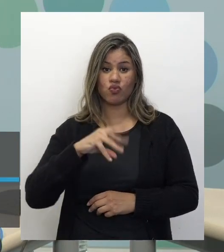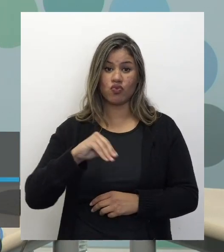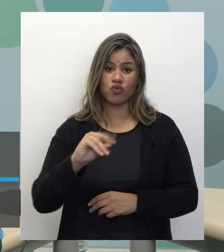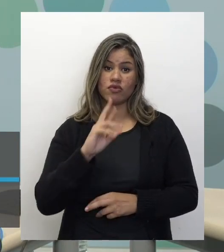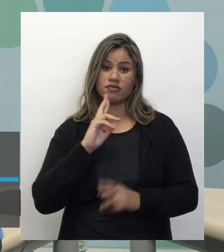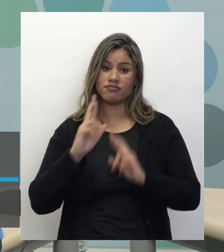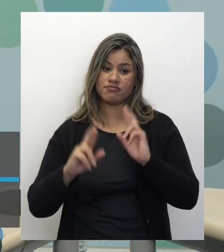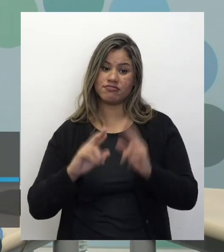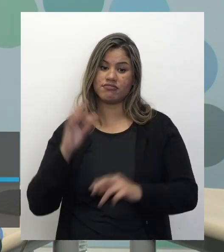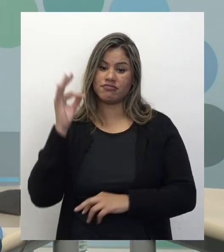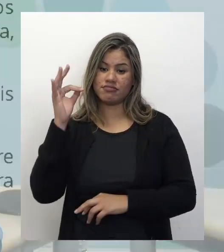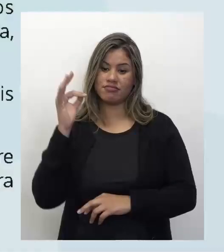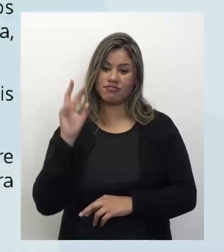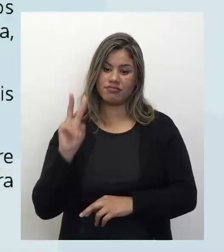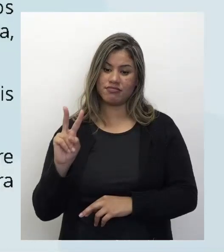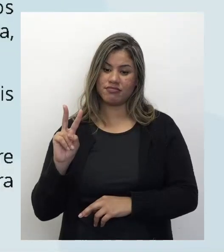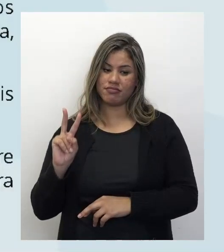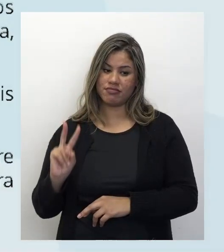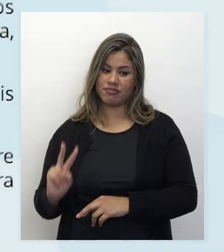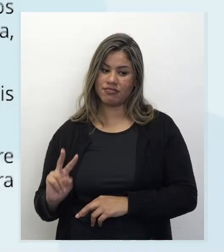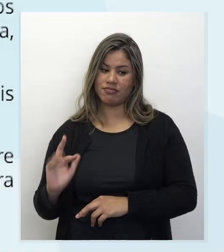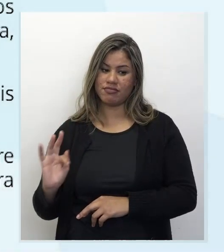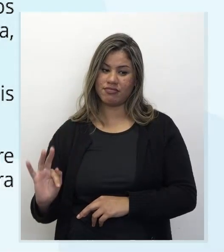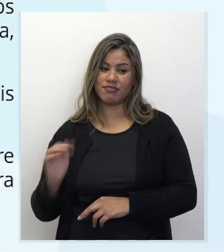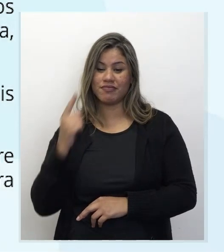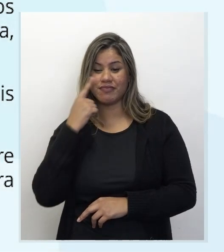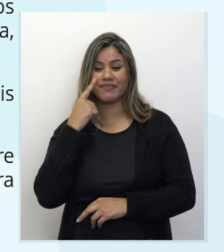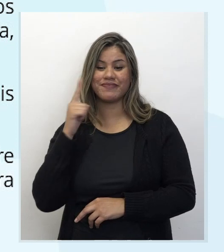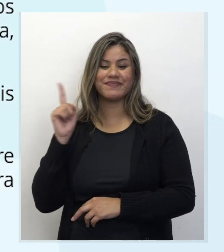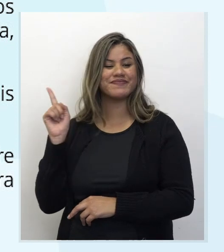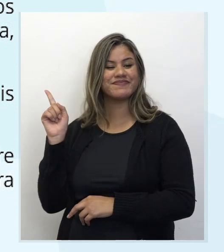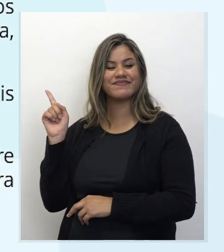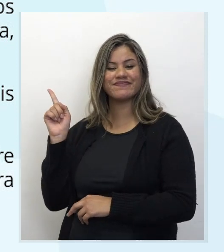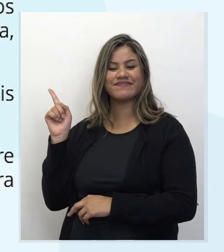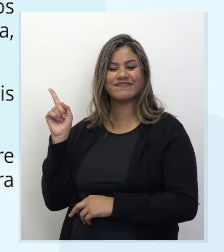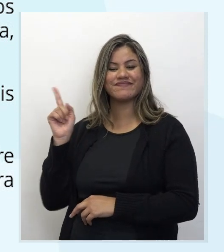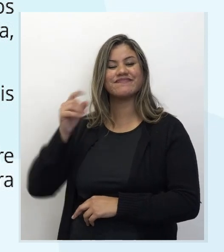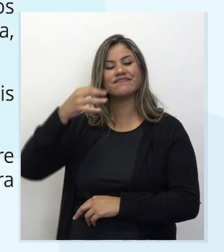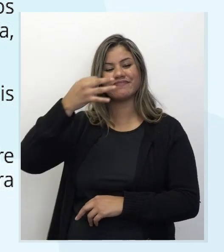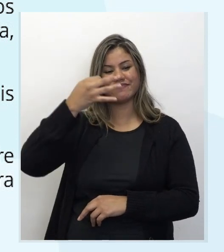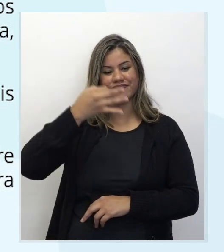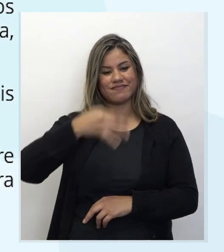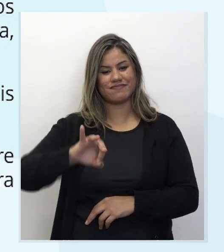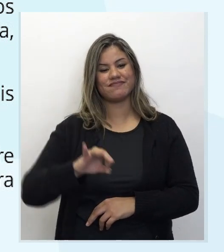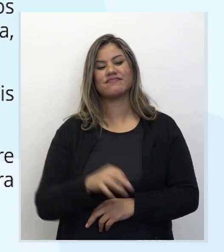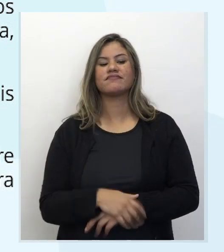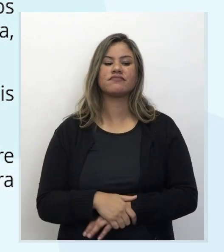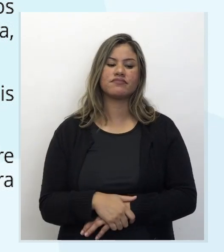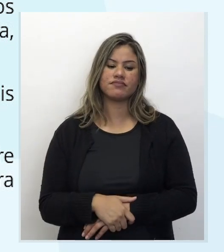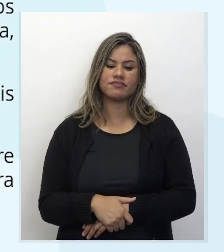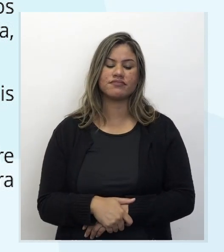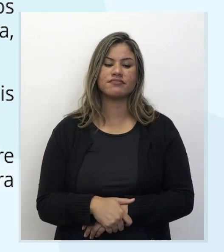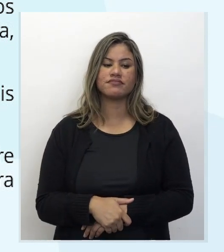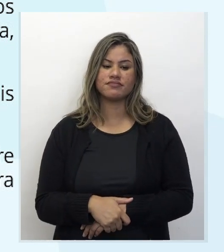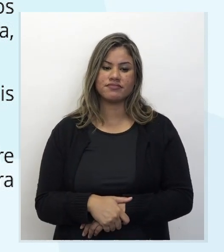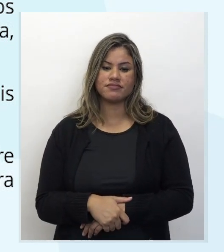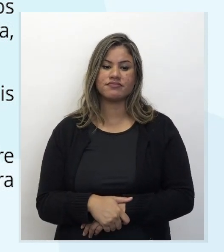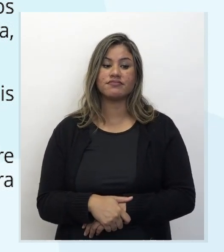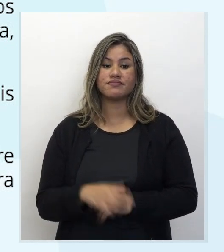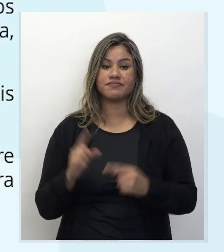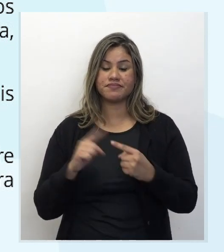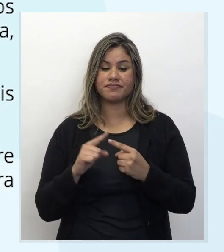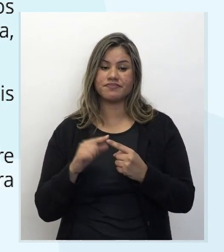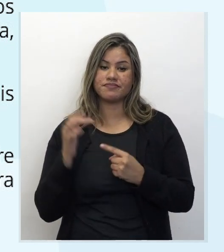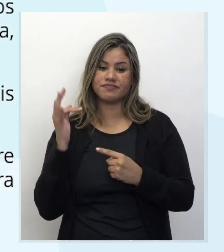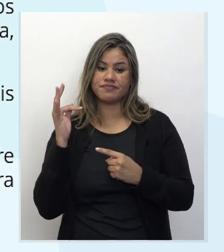essa sequência, FVVF. Vamos ver aí na tela? Isso mesmo, pessoal, então parabéns. A primeira afirmação é